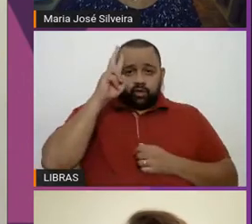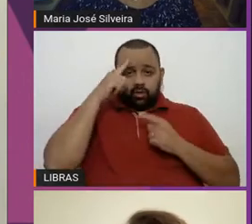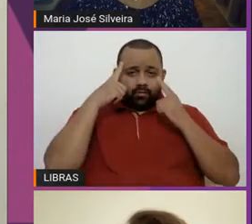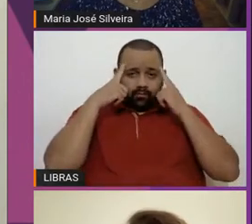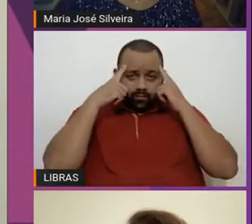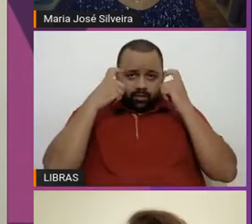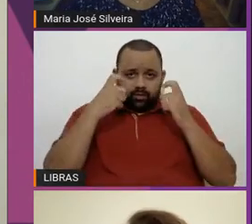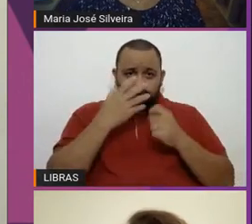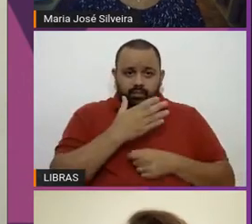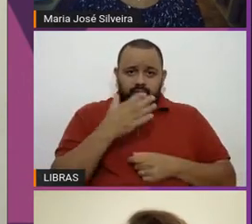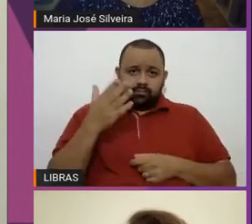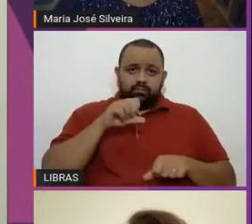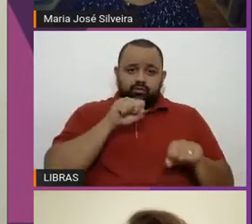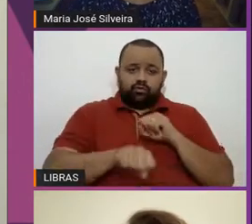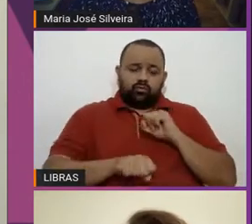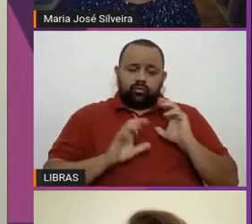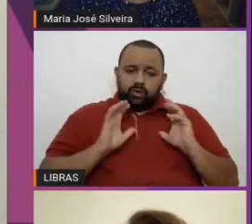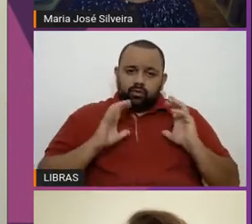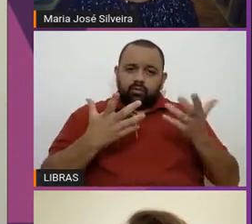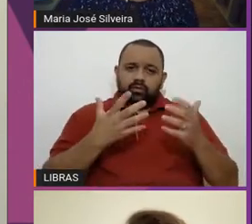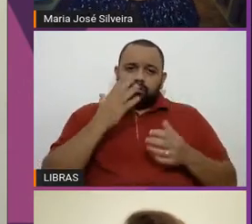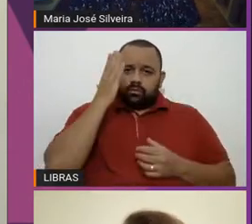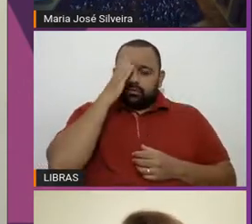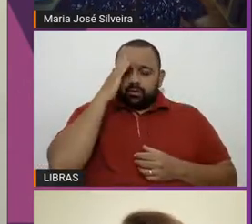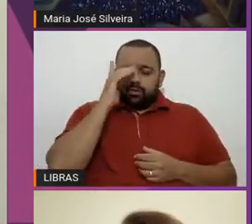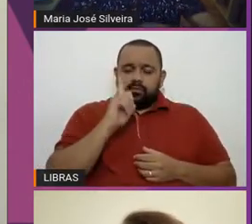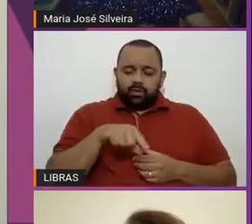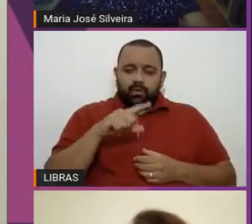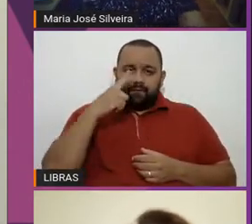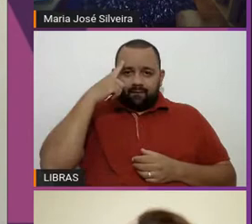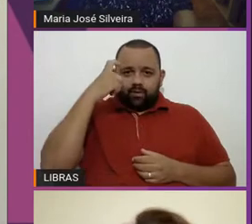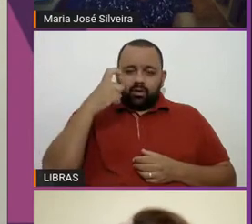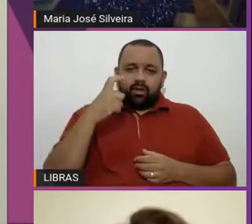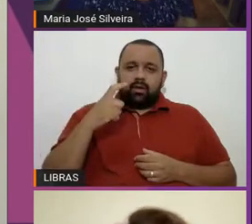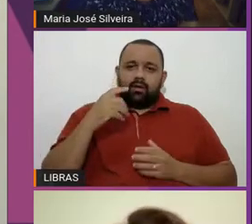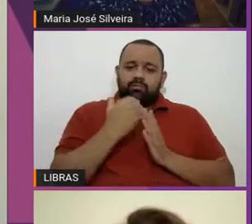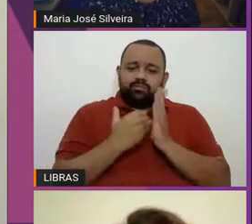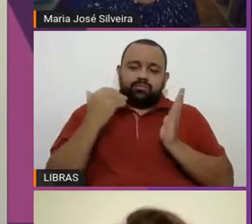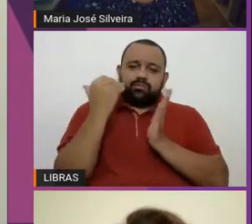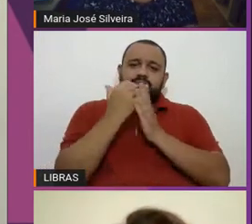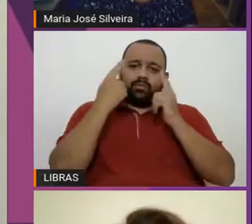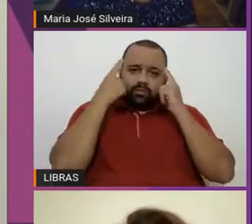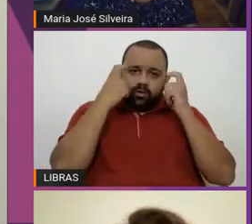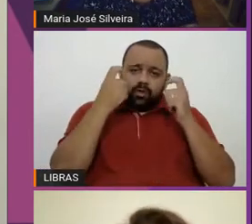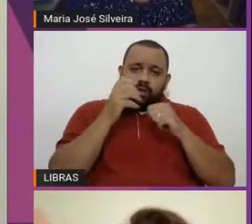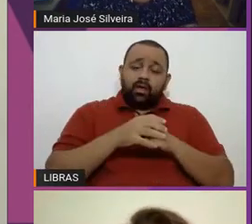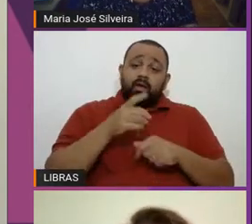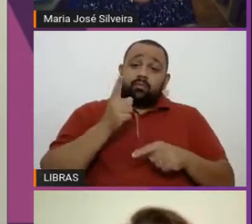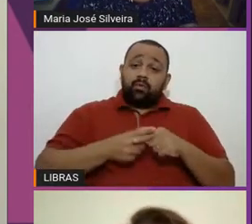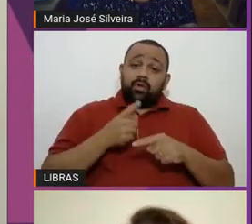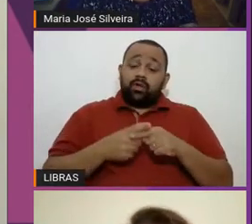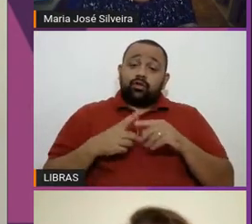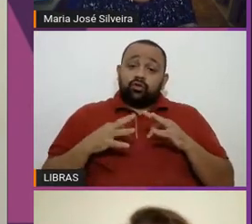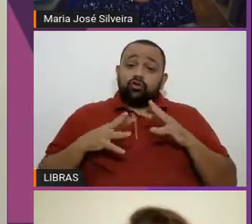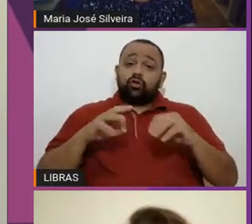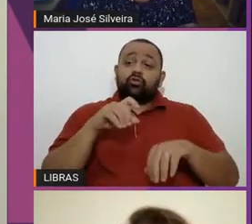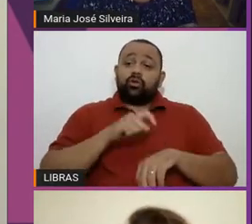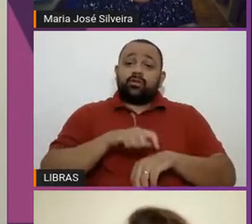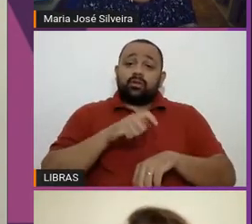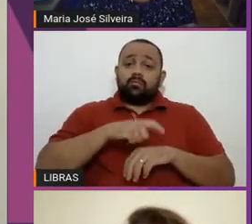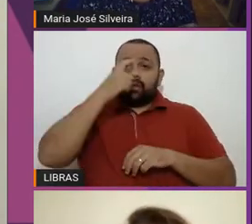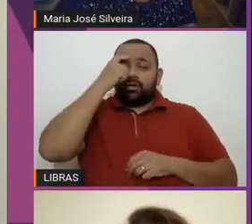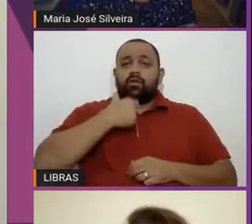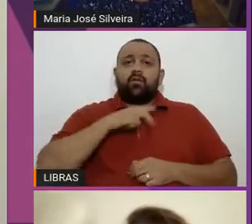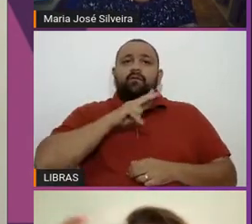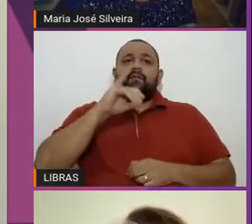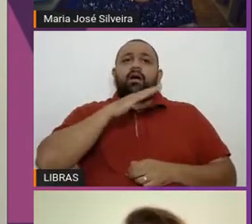violenta todos qualquer e****** é muito relevantes mas enfim foi extremamente violenta porque ela tá o tempo todo também achando que ela eu vou com